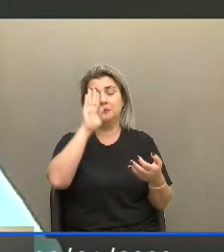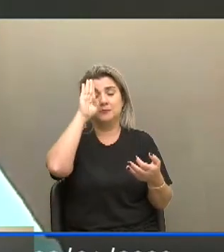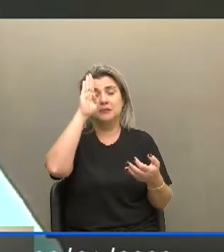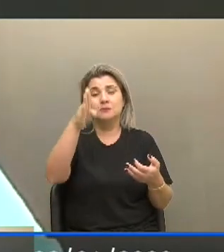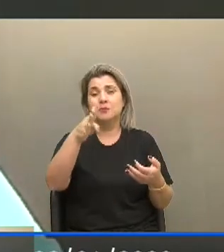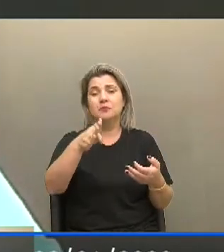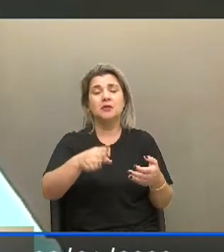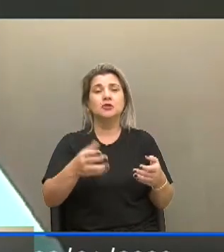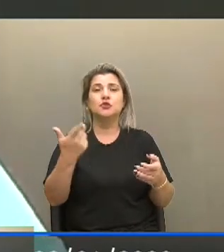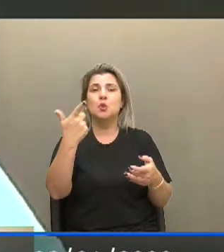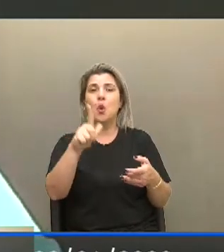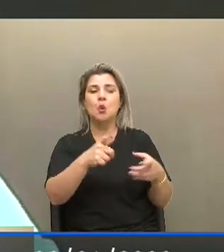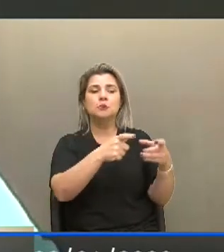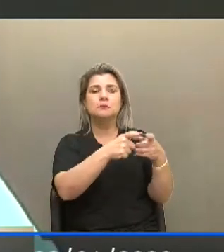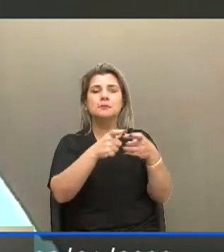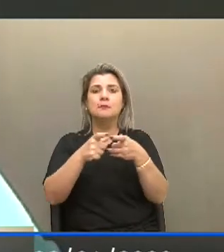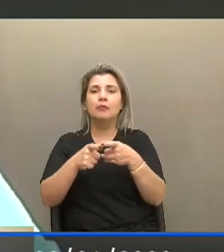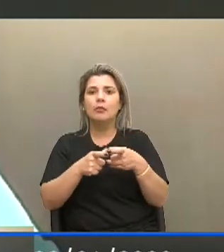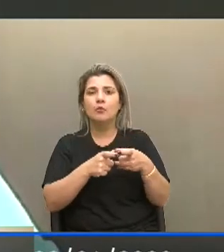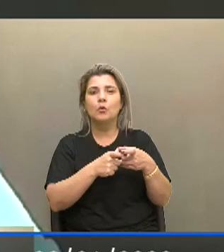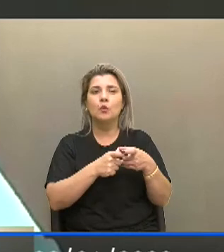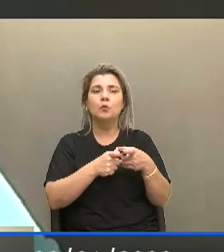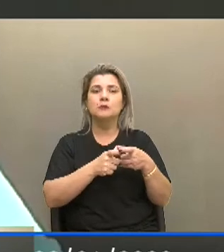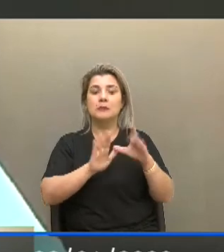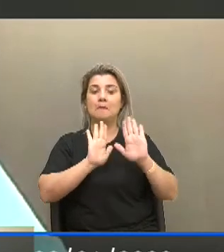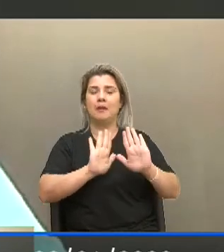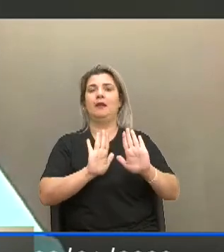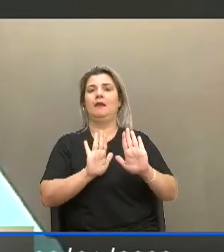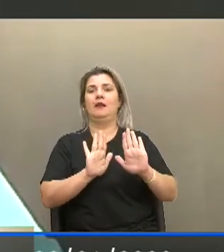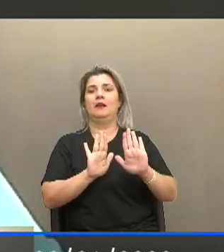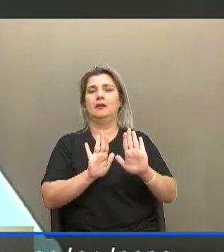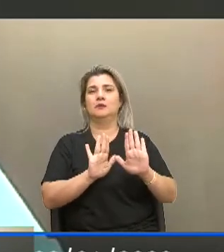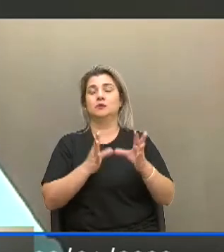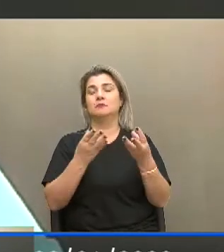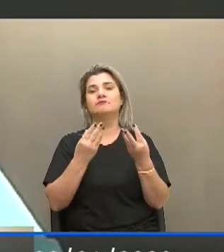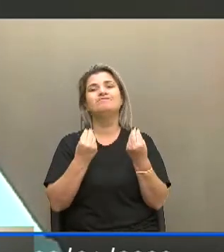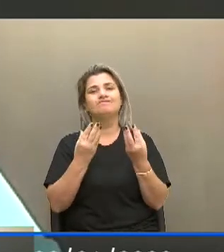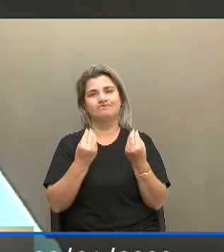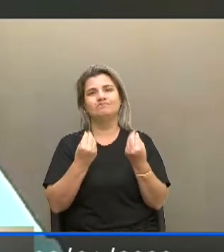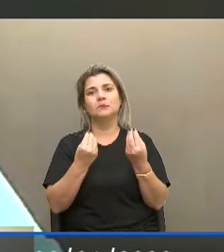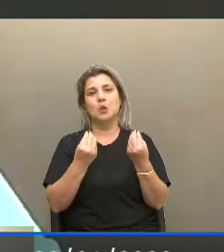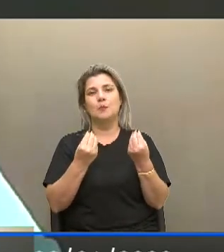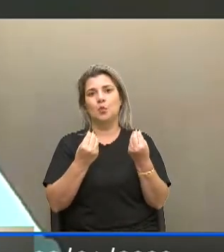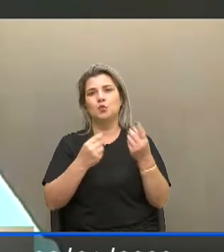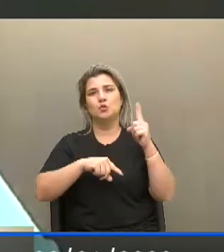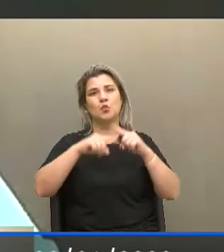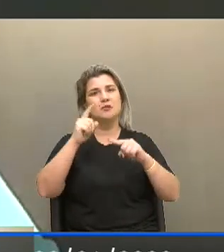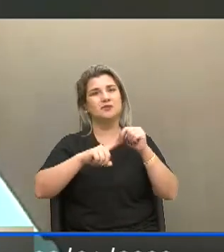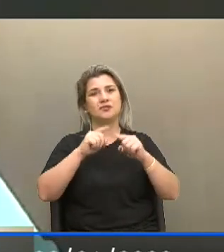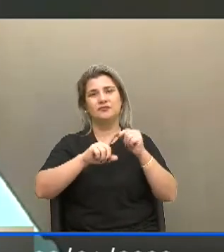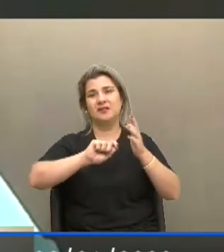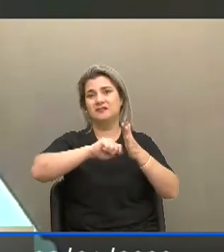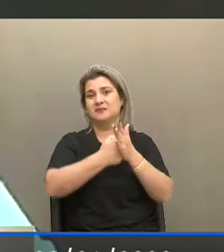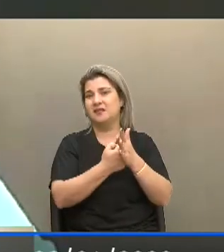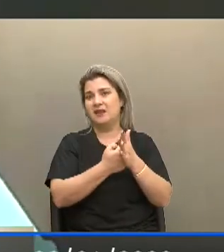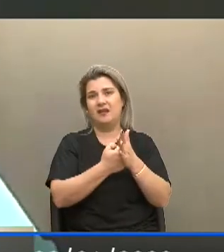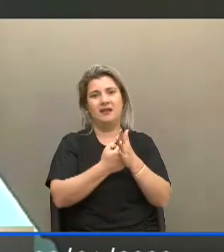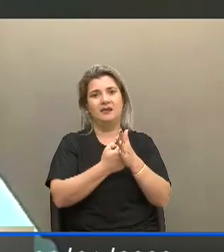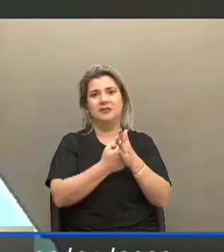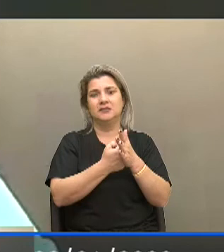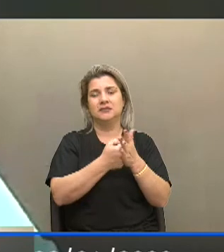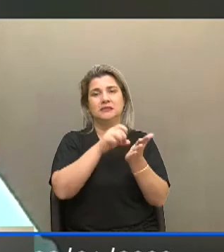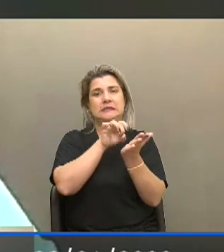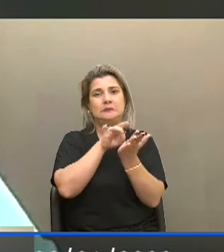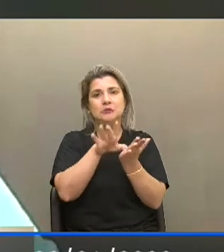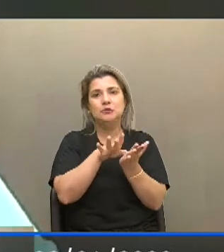aí parados, né, muitos já com suas atividades inviabilizadas, desempregando, e isso